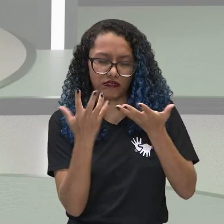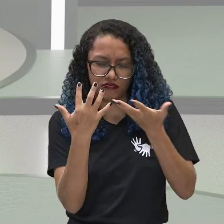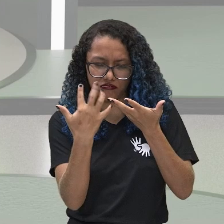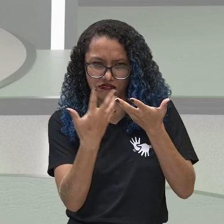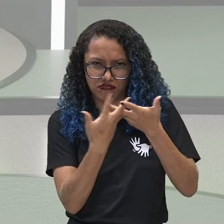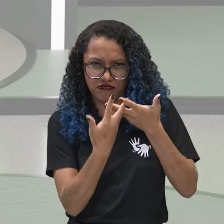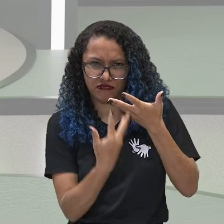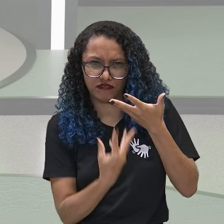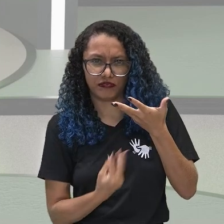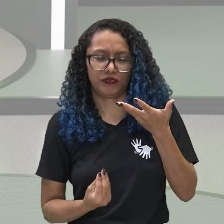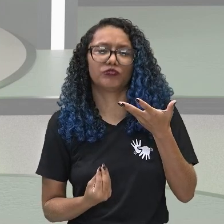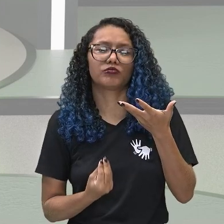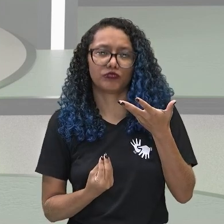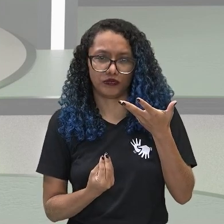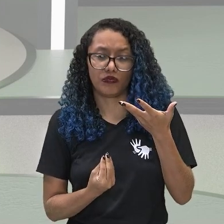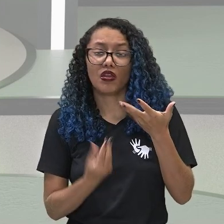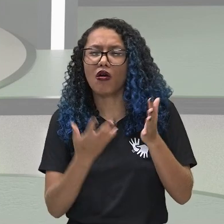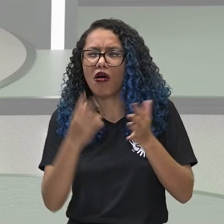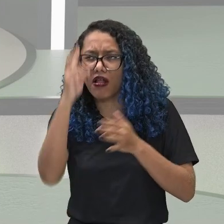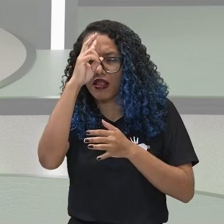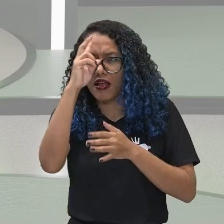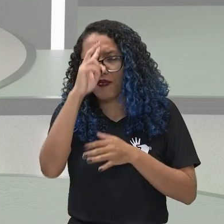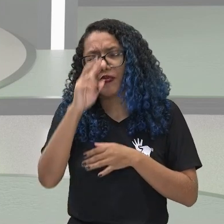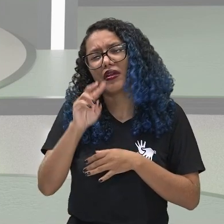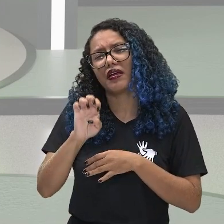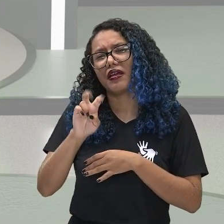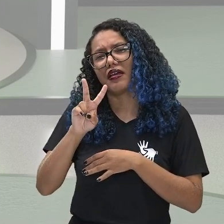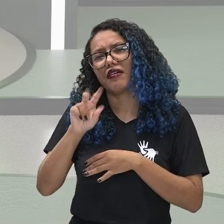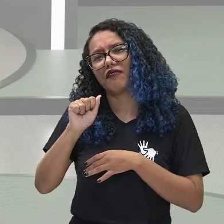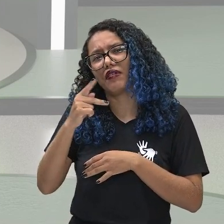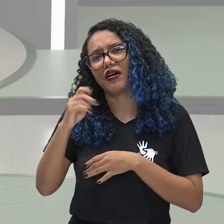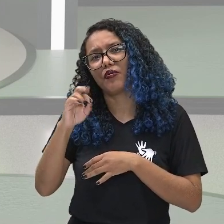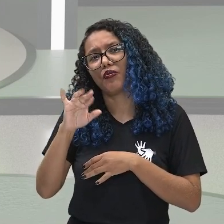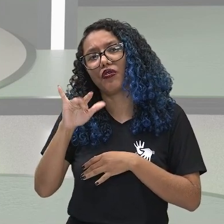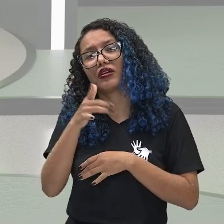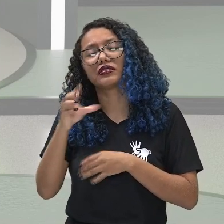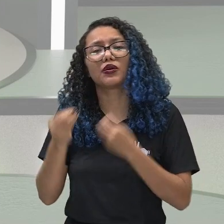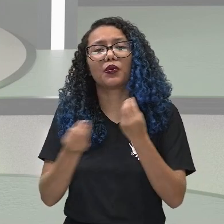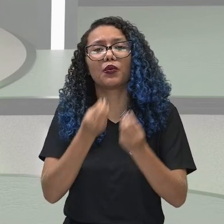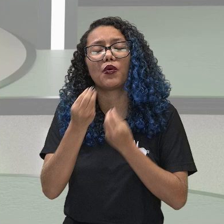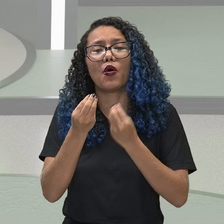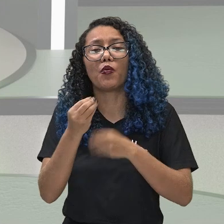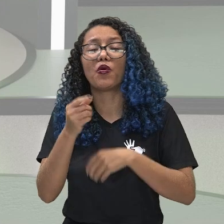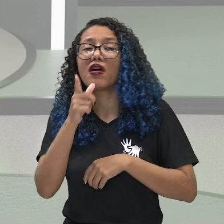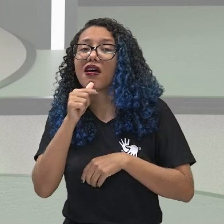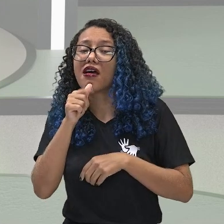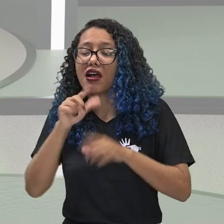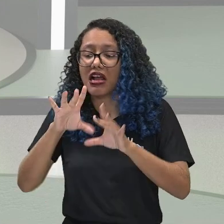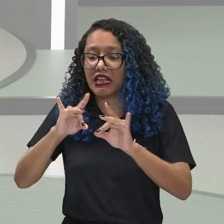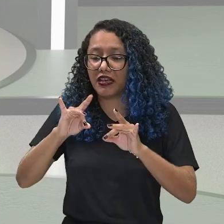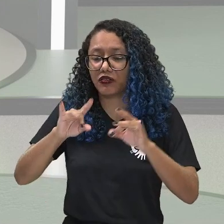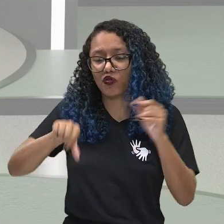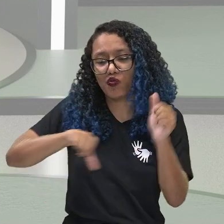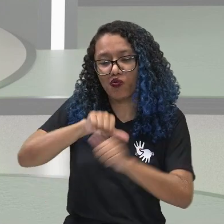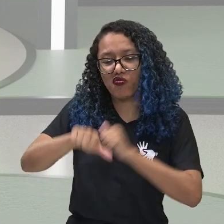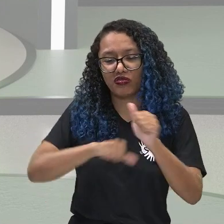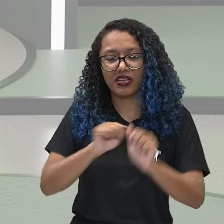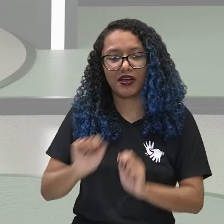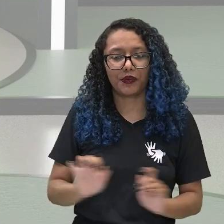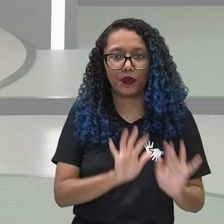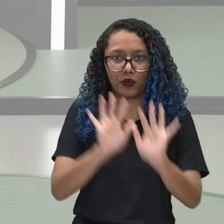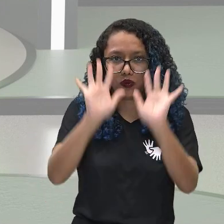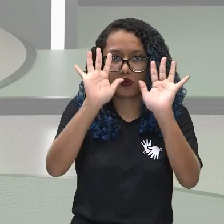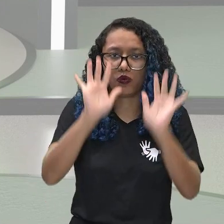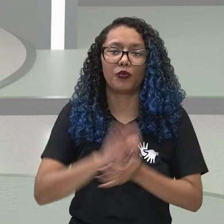Lembrando, evaporação é do estado líquido para o estado gasoso, certo? E